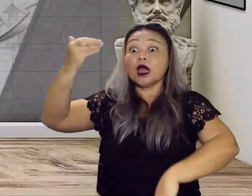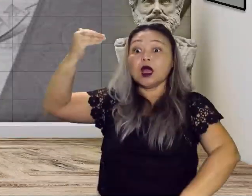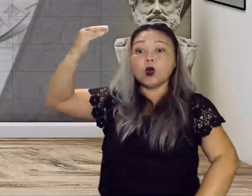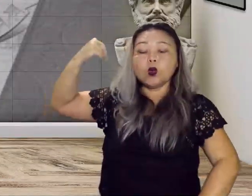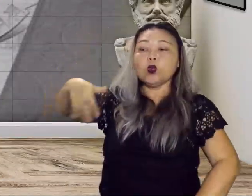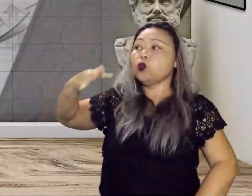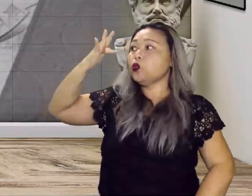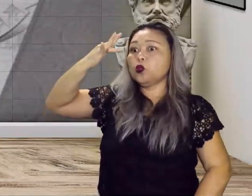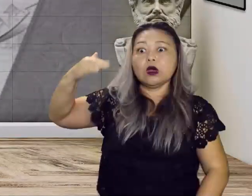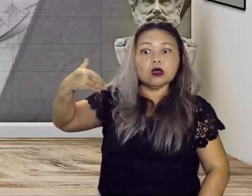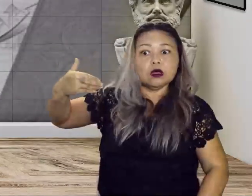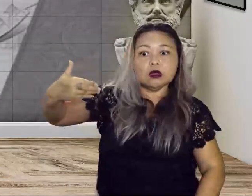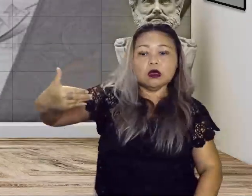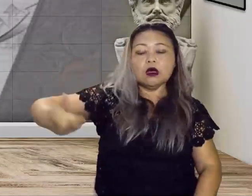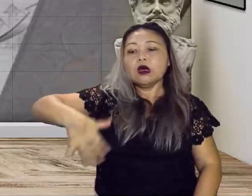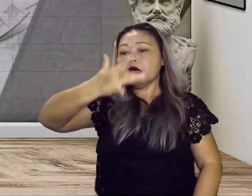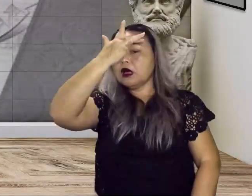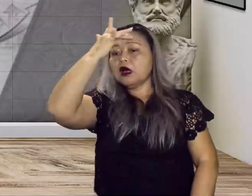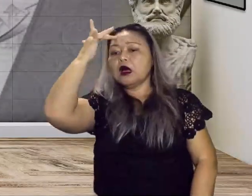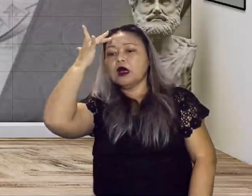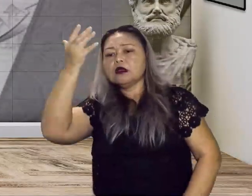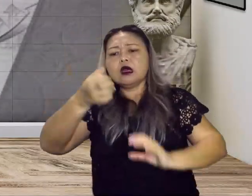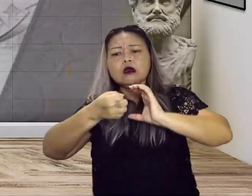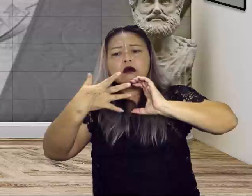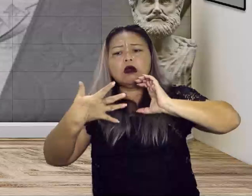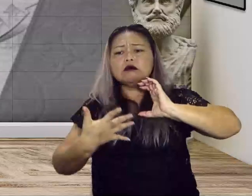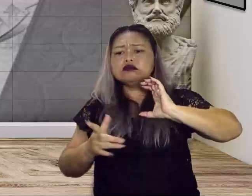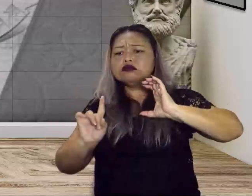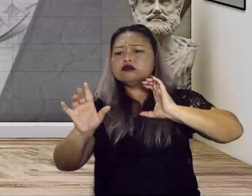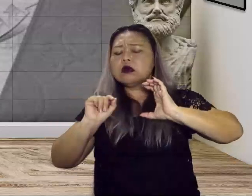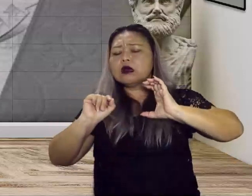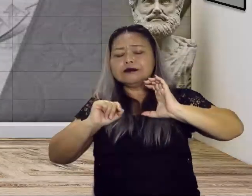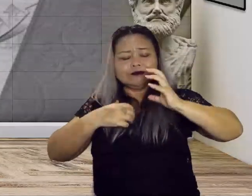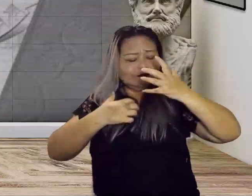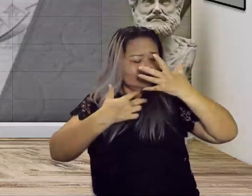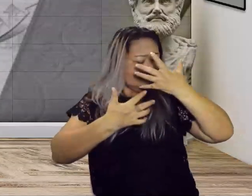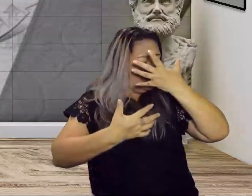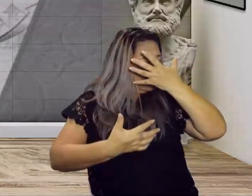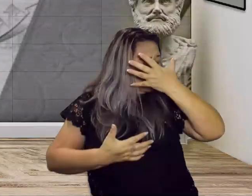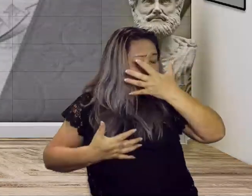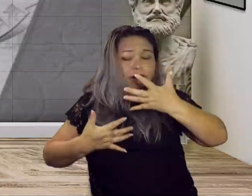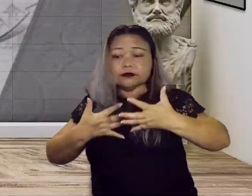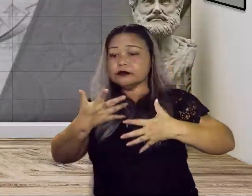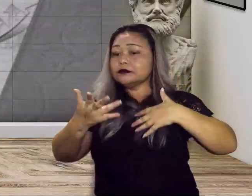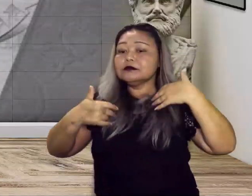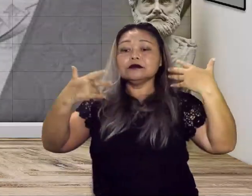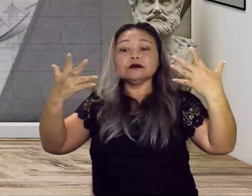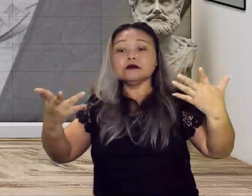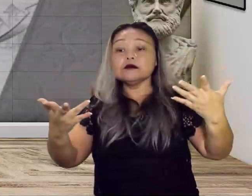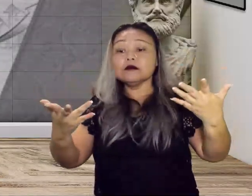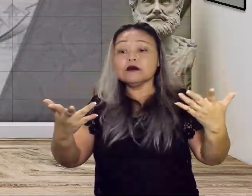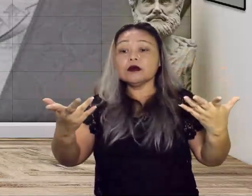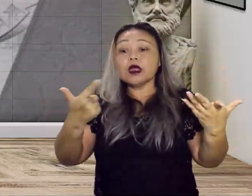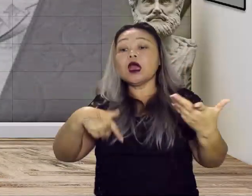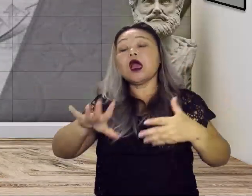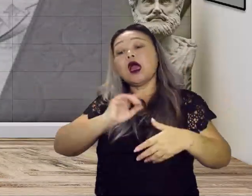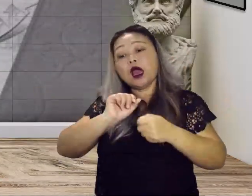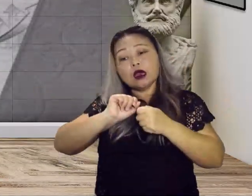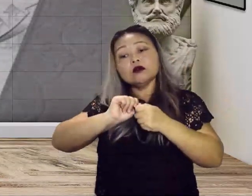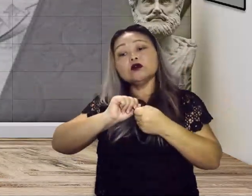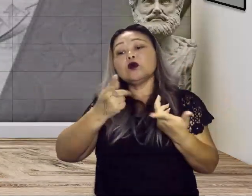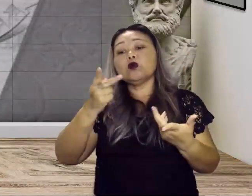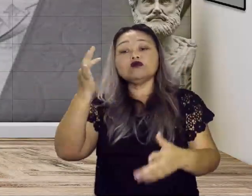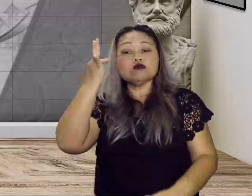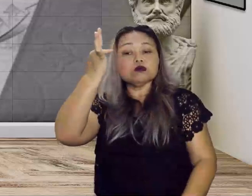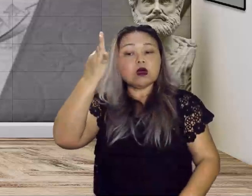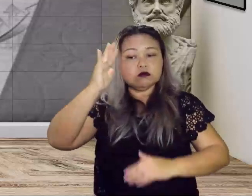da filosofia até hoje, as pessoas têm essa característica de inquietar-se com algo. E Aristóteles falou